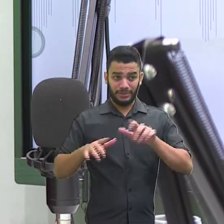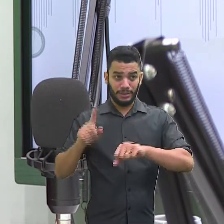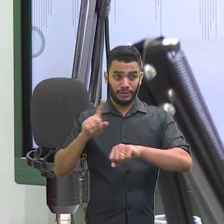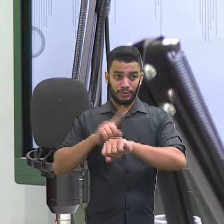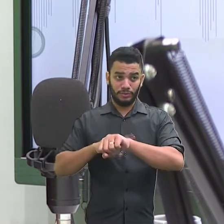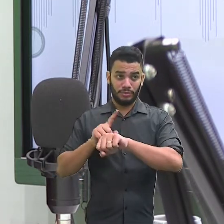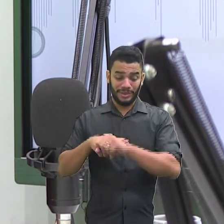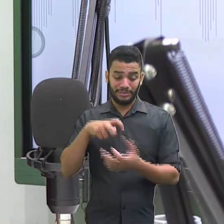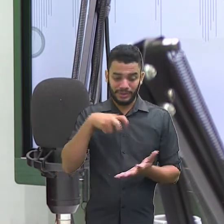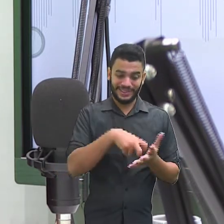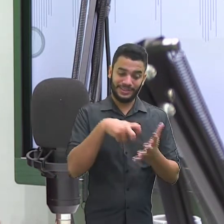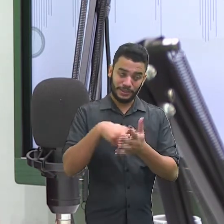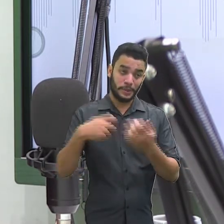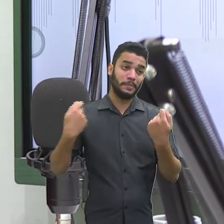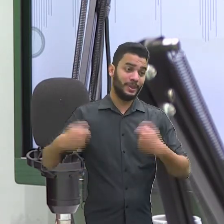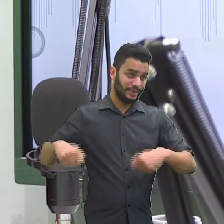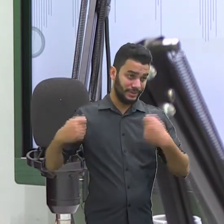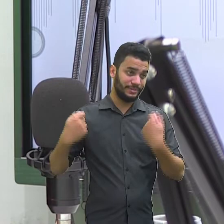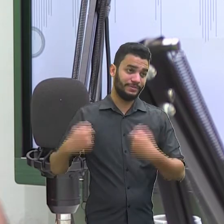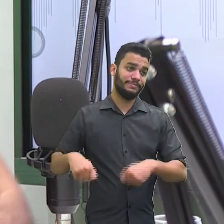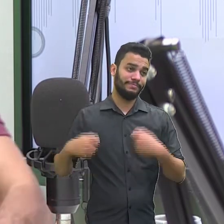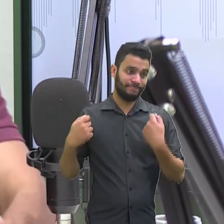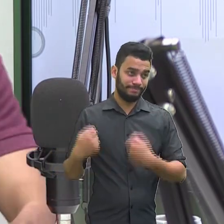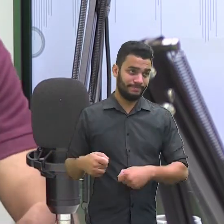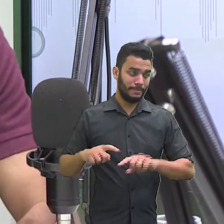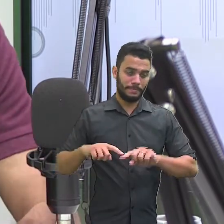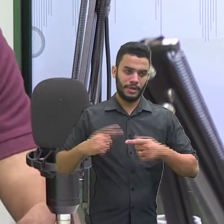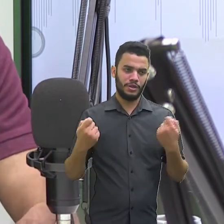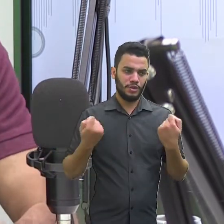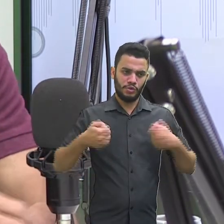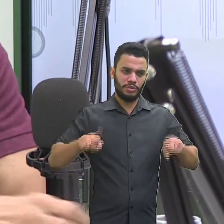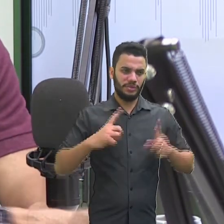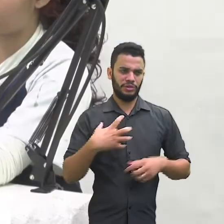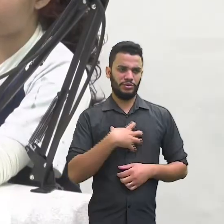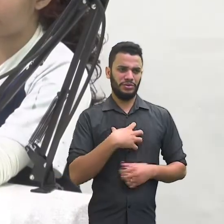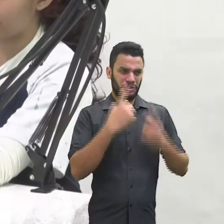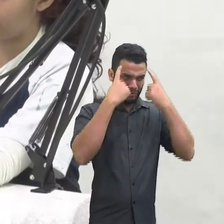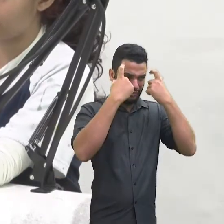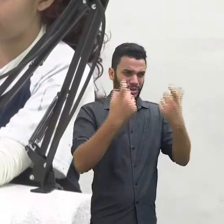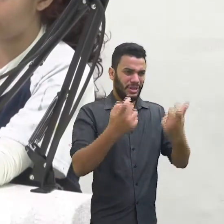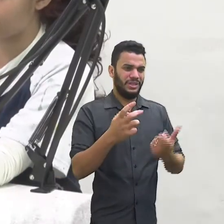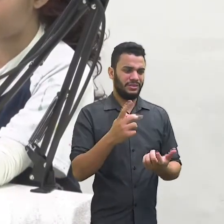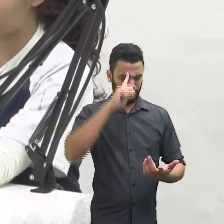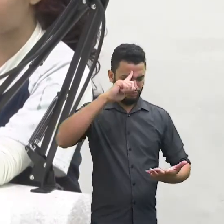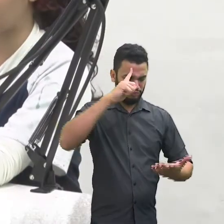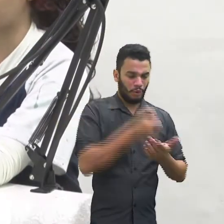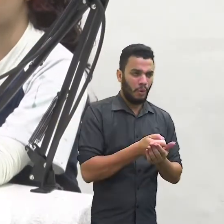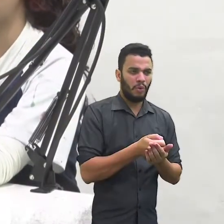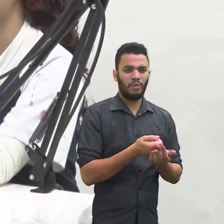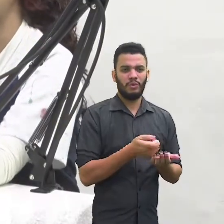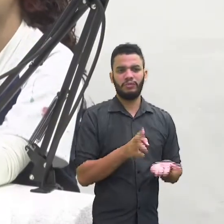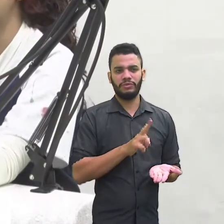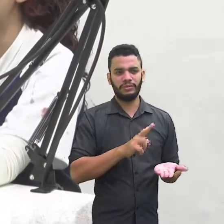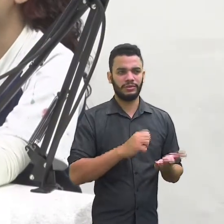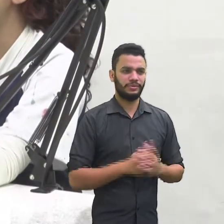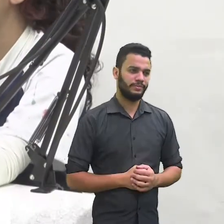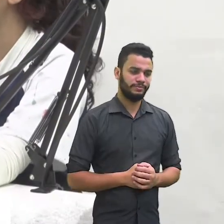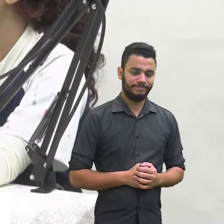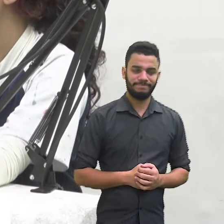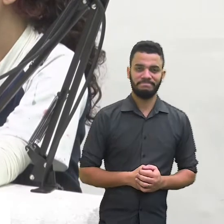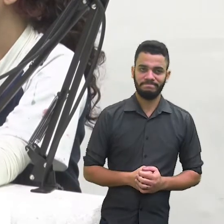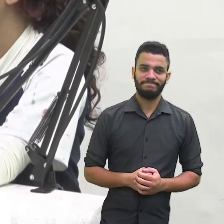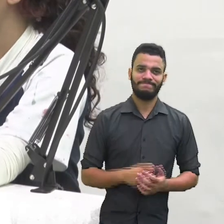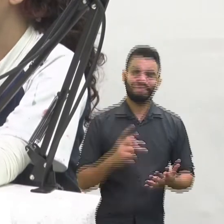se usar de autoritarismo. Sim, é uma coisa que vários pais usam bastante,